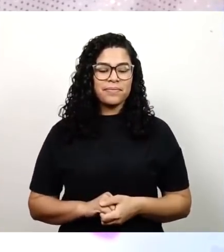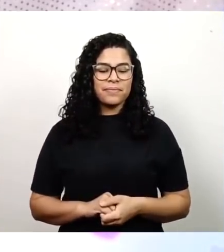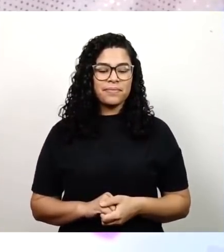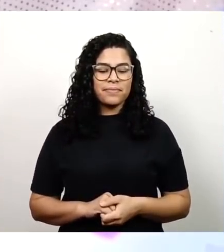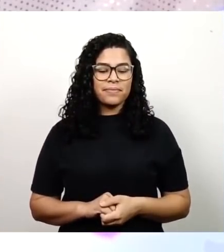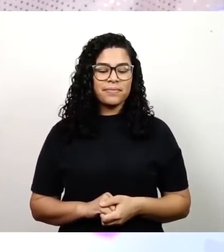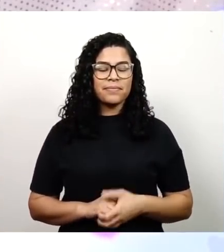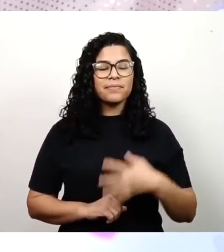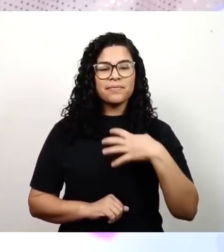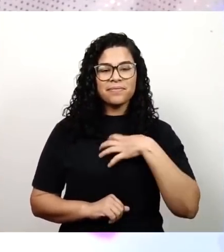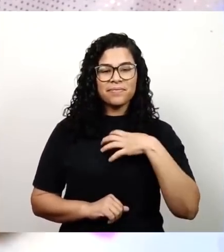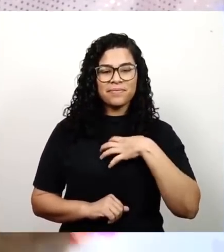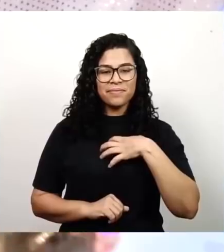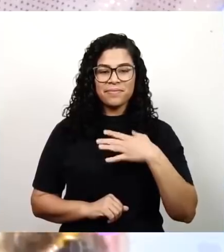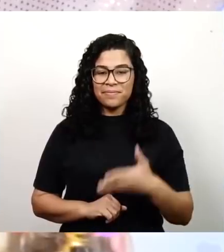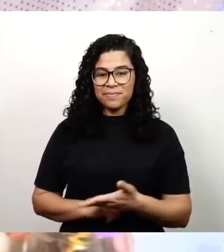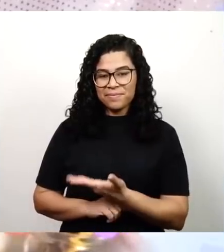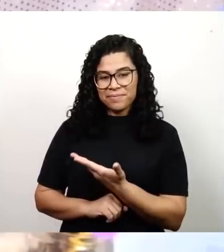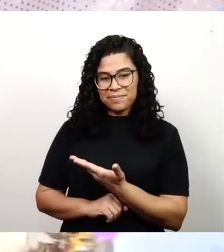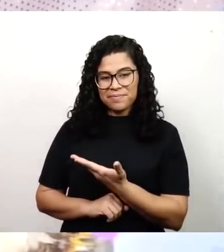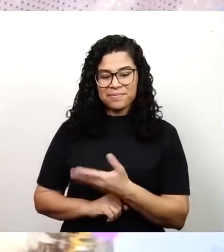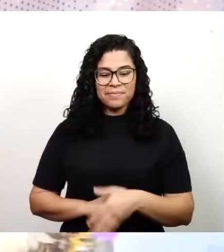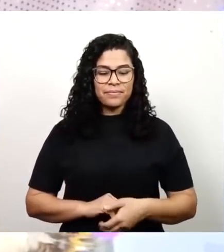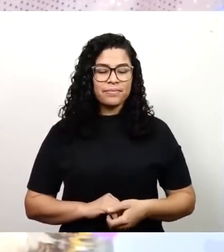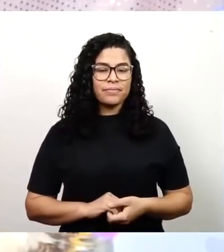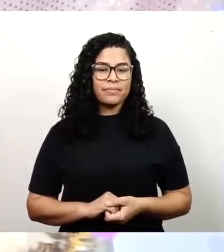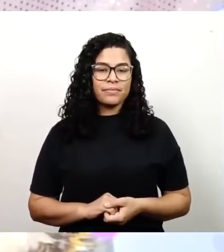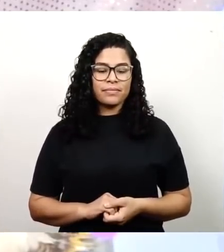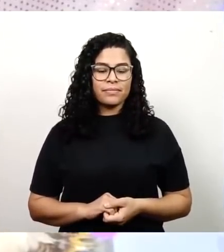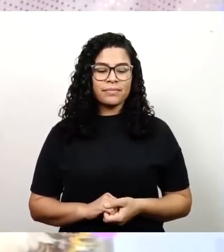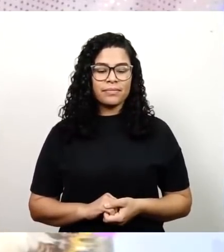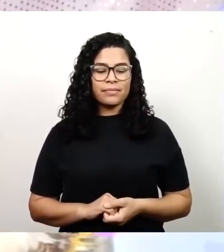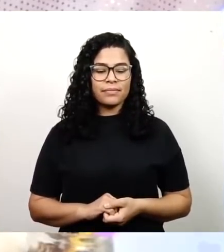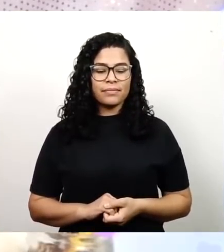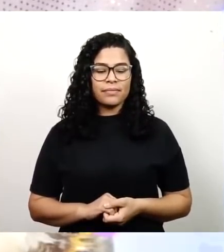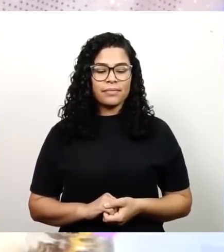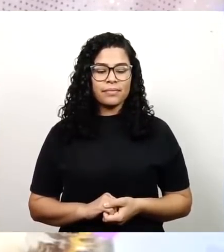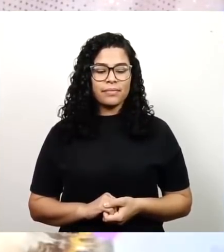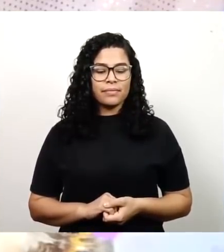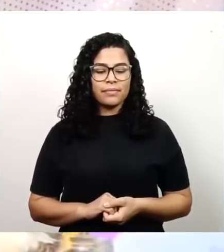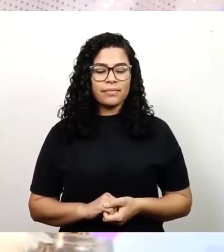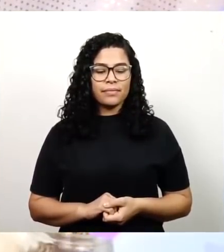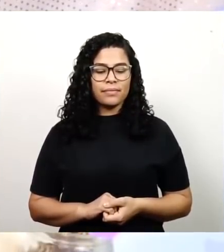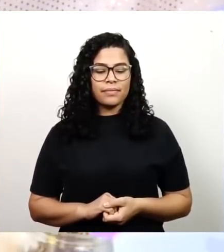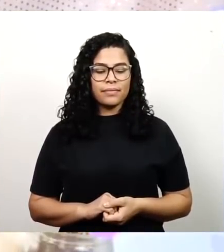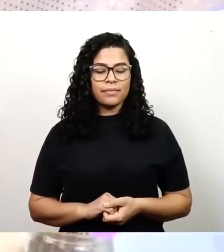Misturei bem e ele ficou assim, vamos ver?